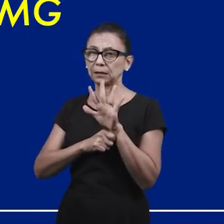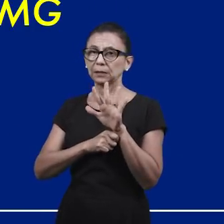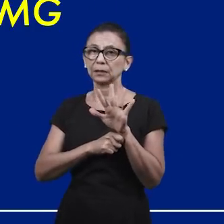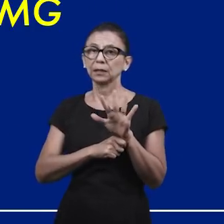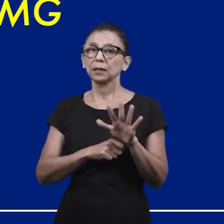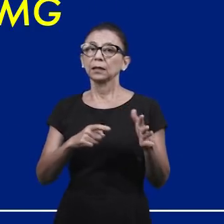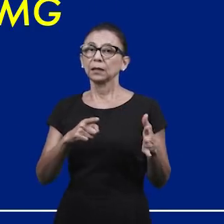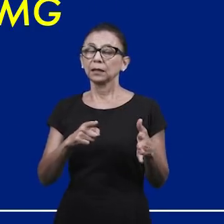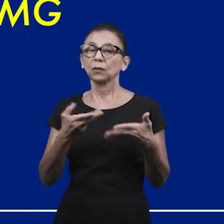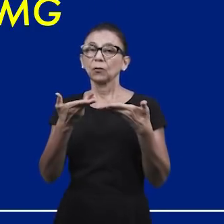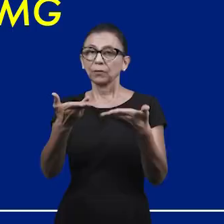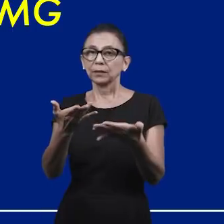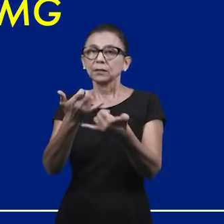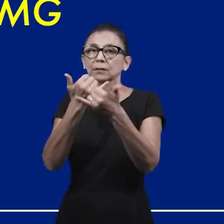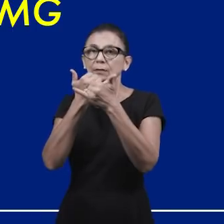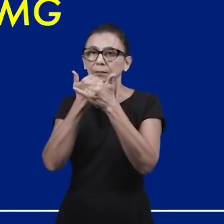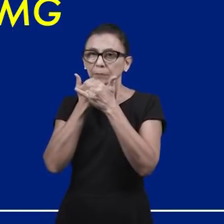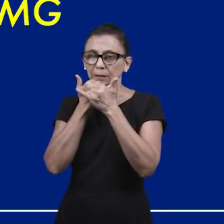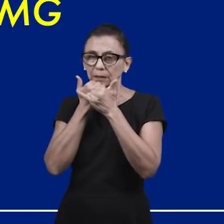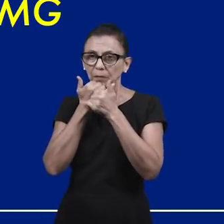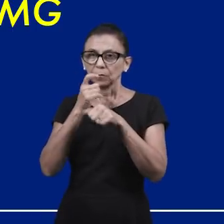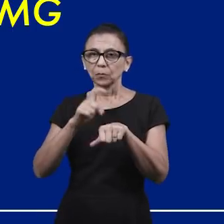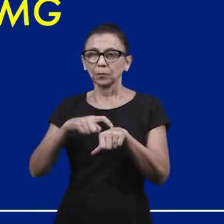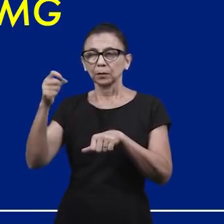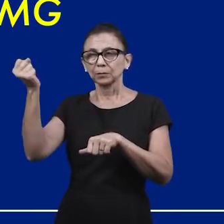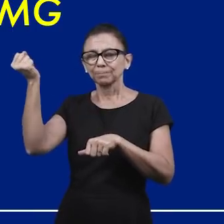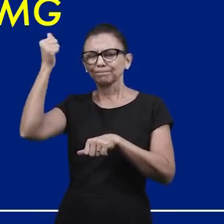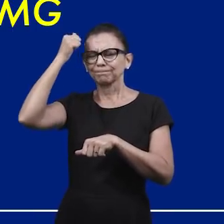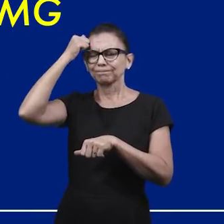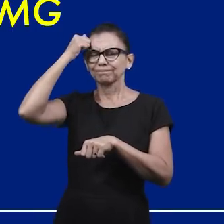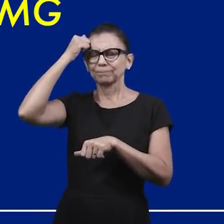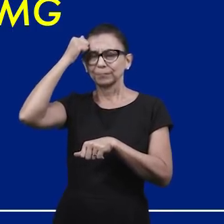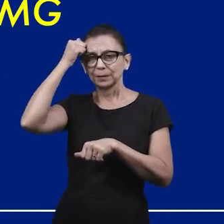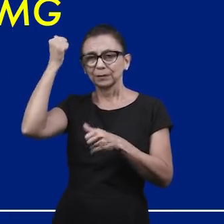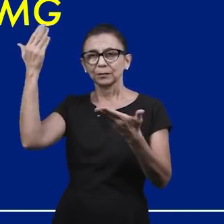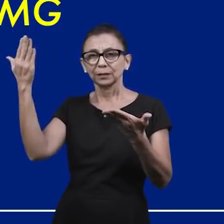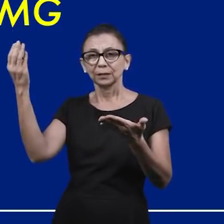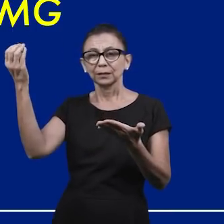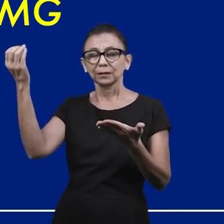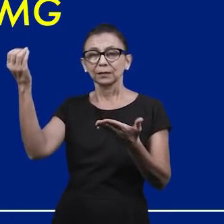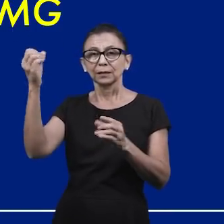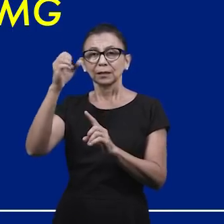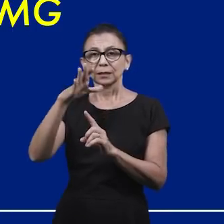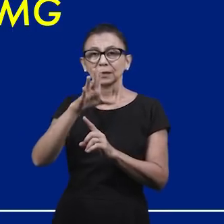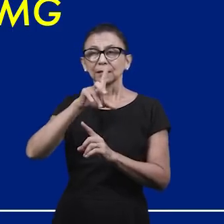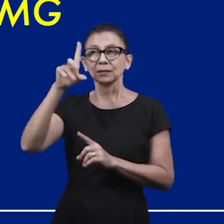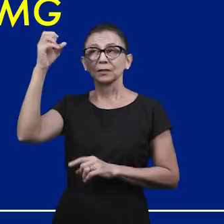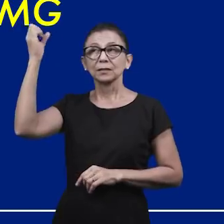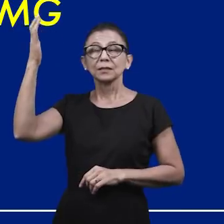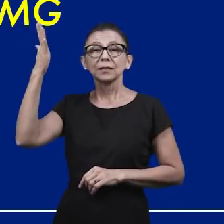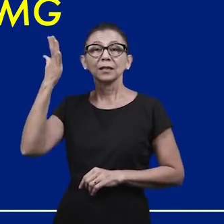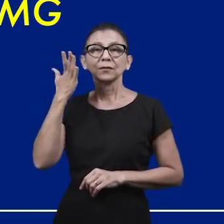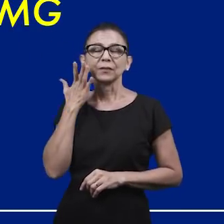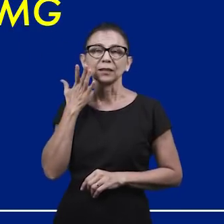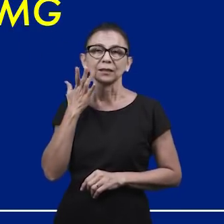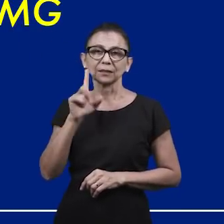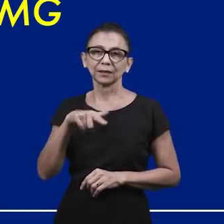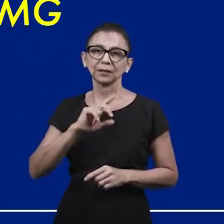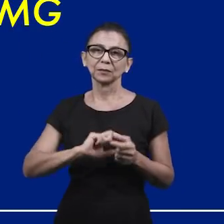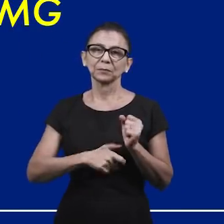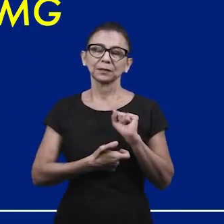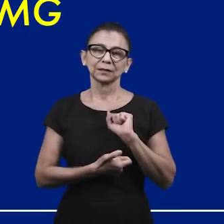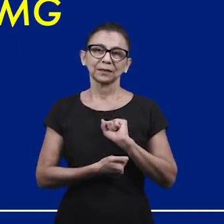dele você pode responder ou participar do conteúdo para a semana que vem, para o próximo programa. Nós vamos ler o comentário